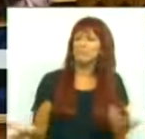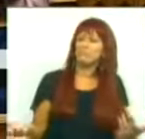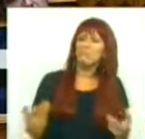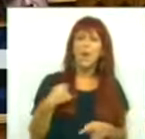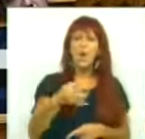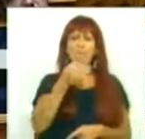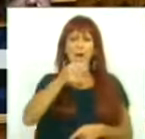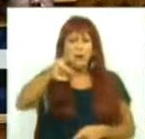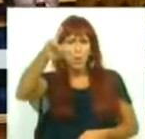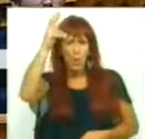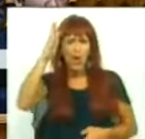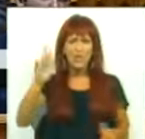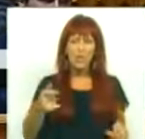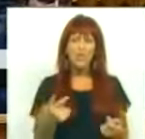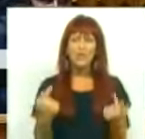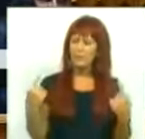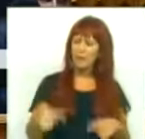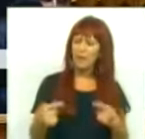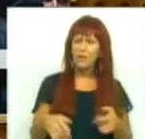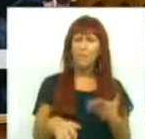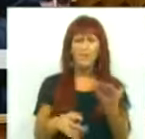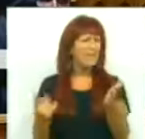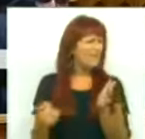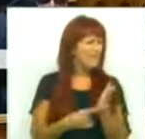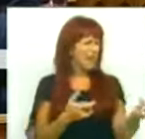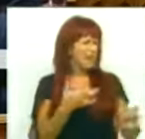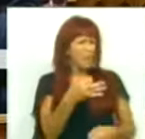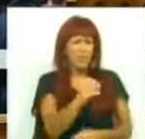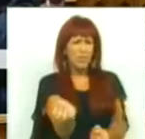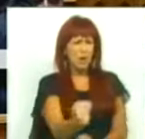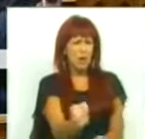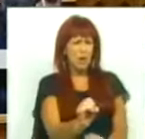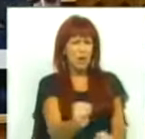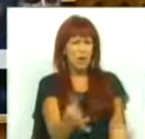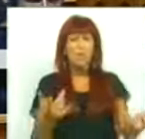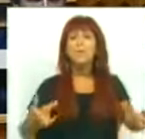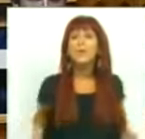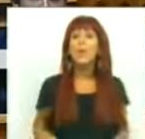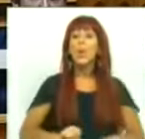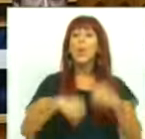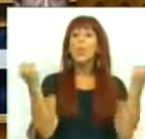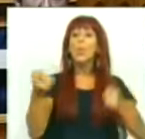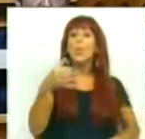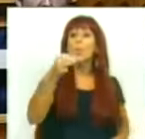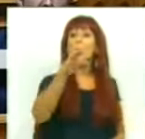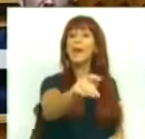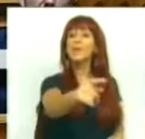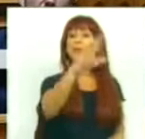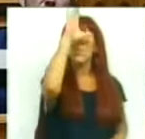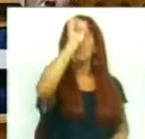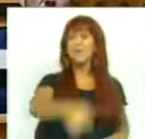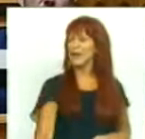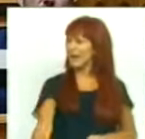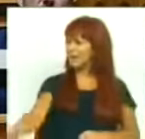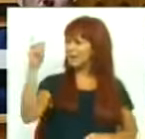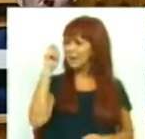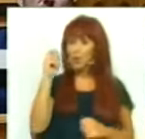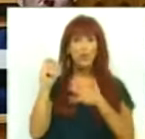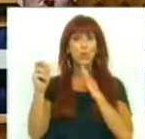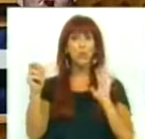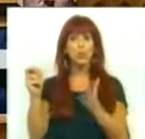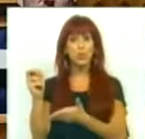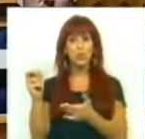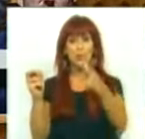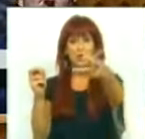falo da coragem que tem faltado, que falta ao Partido Socialista. Um Partido Socialista que governou 13 dos